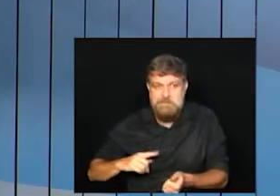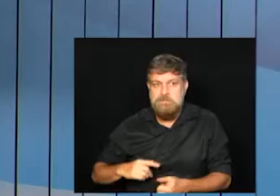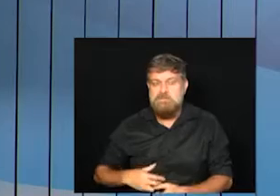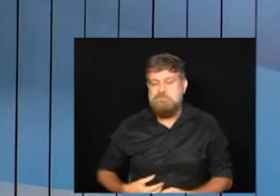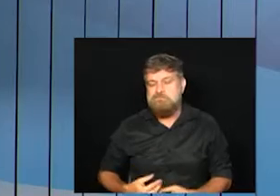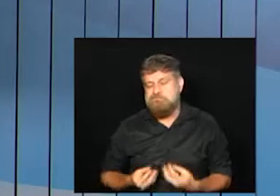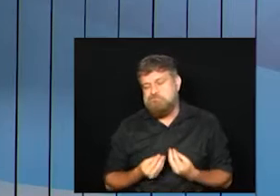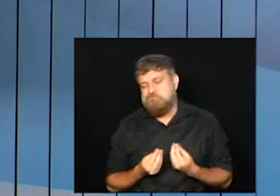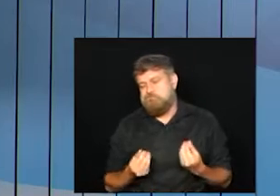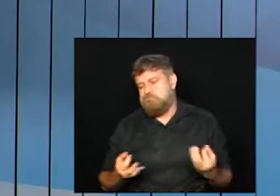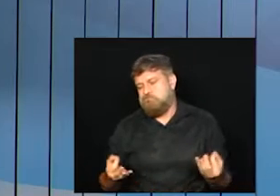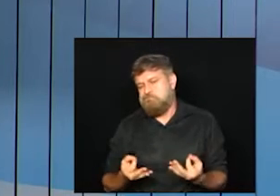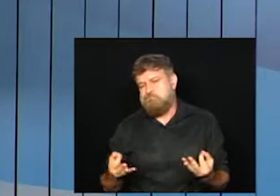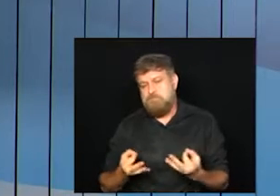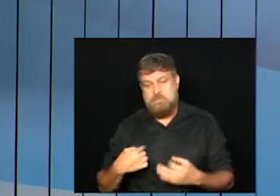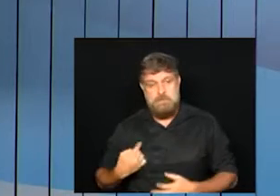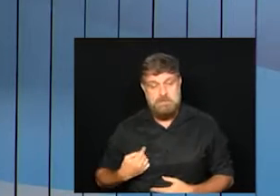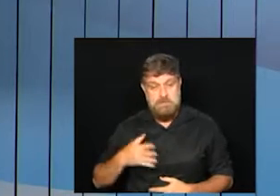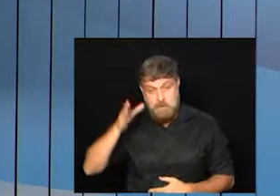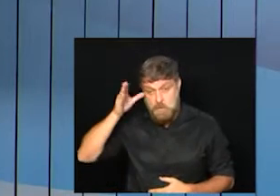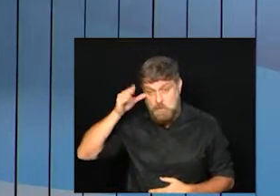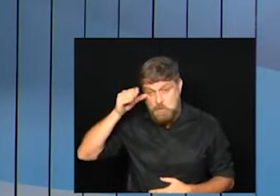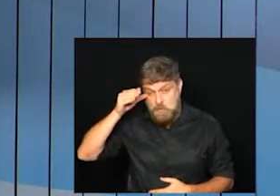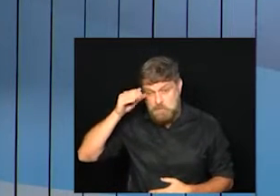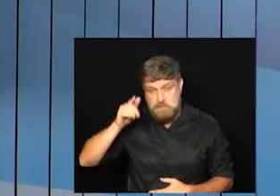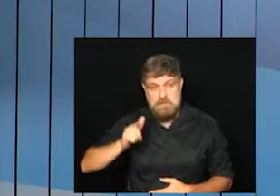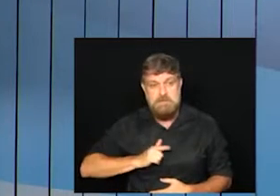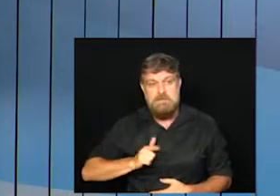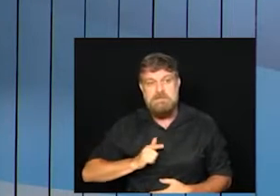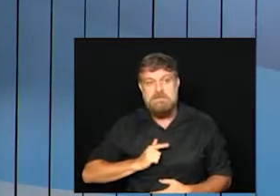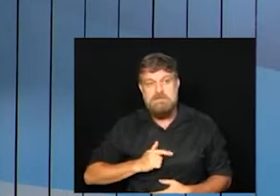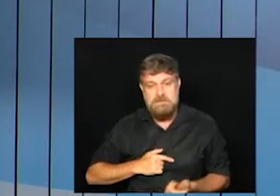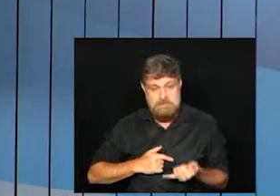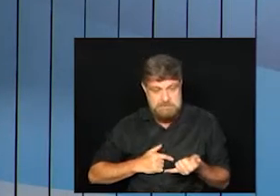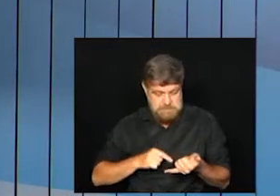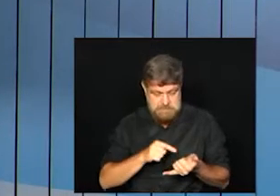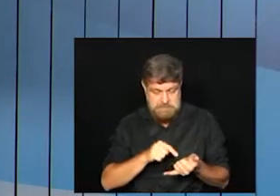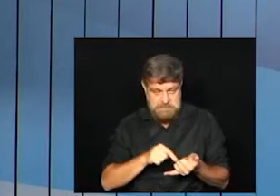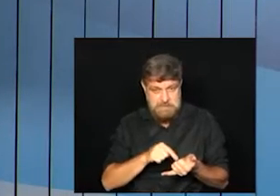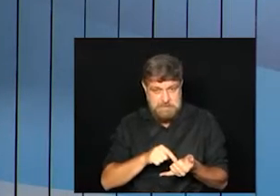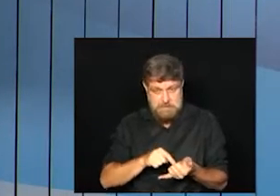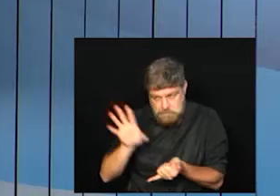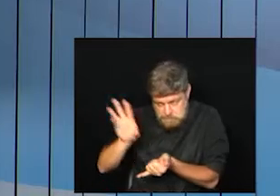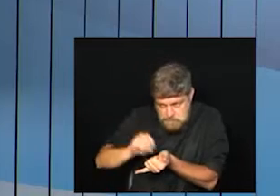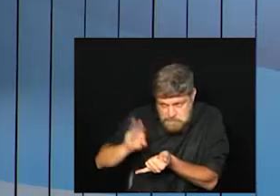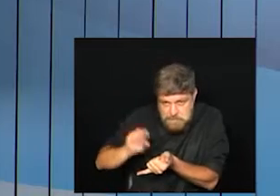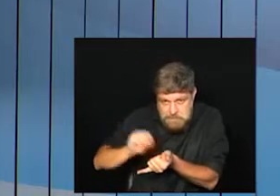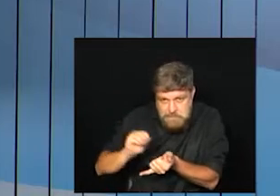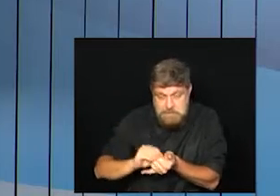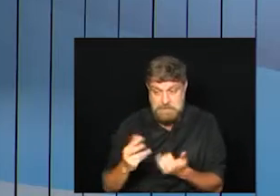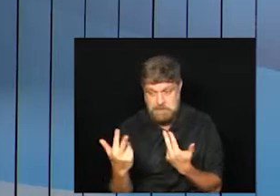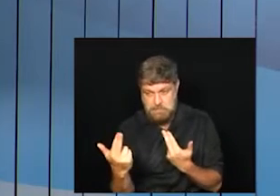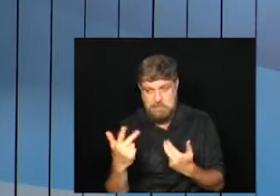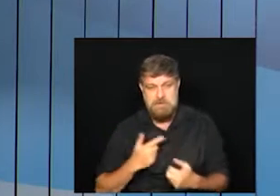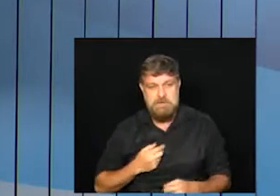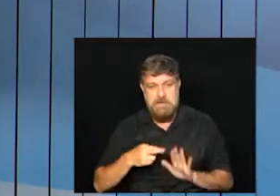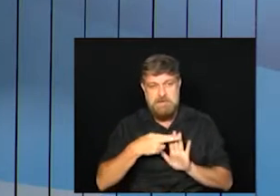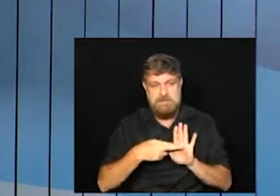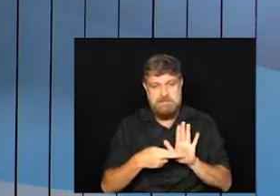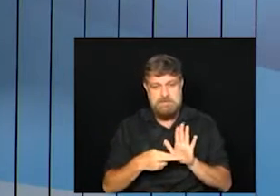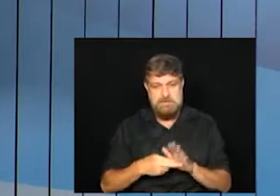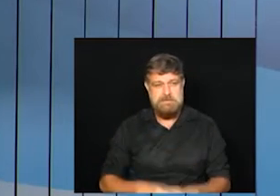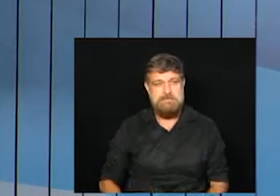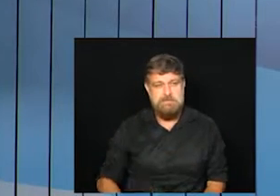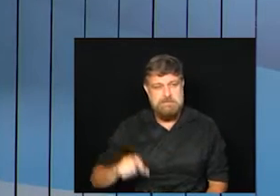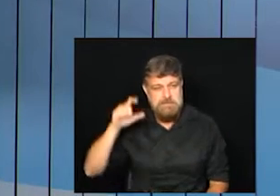muito a pena a receita de hoje. Eu já estou curioso, já estou com o meu celular aqui porque eu vou anotar também. A receita de hoje, quer saber? O Michel Amorim